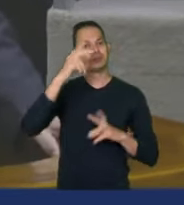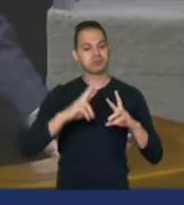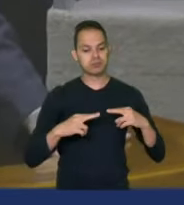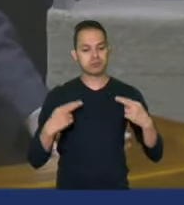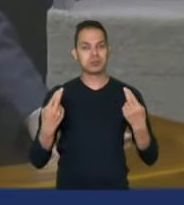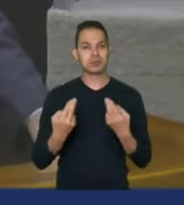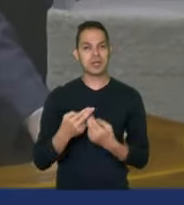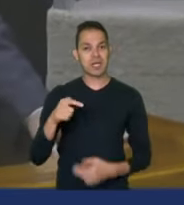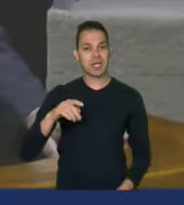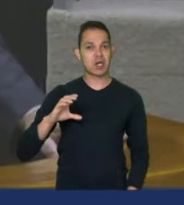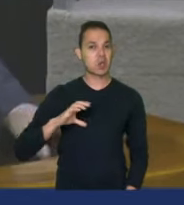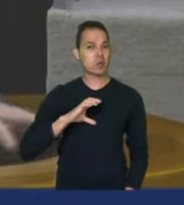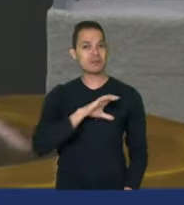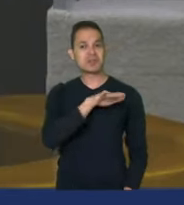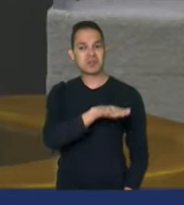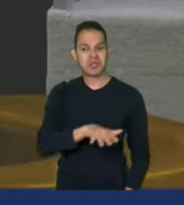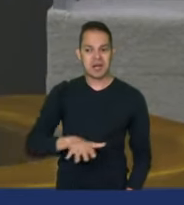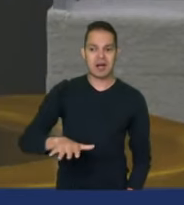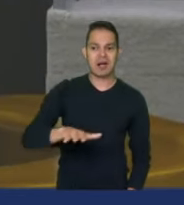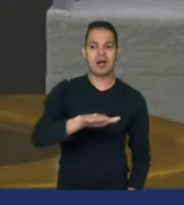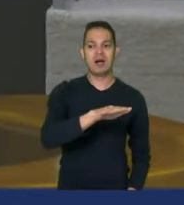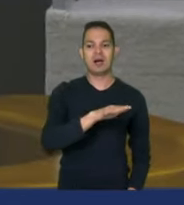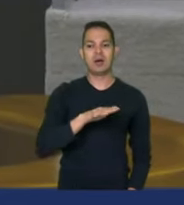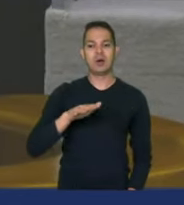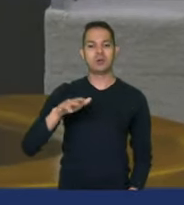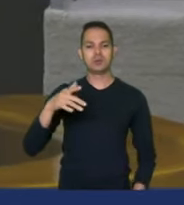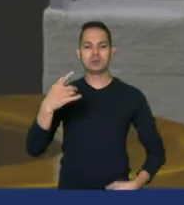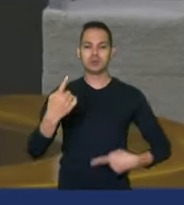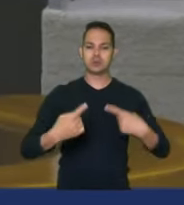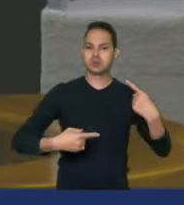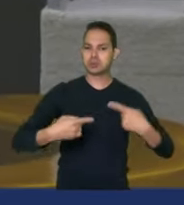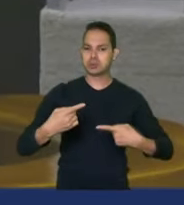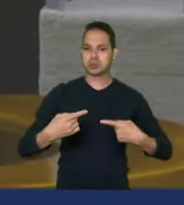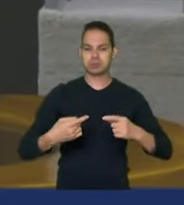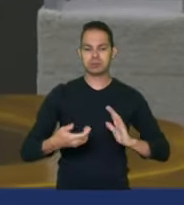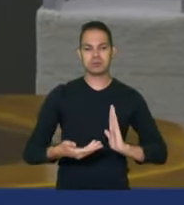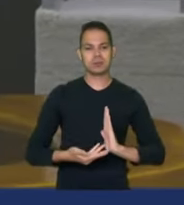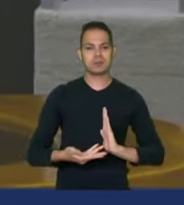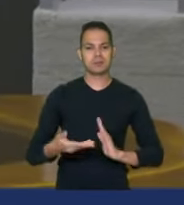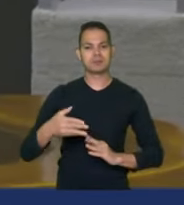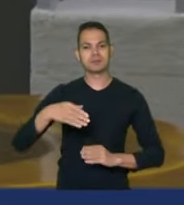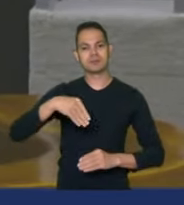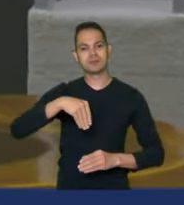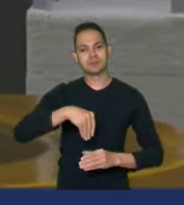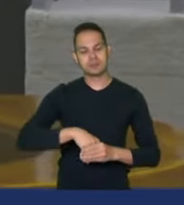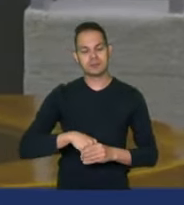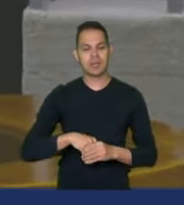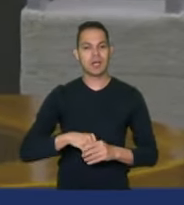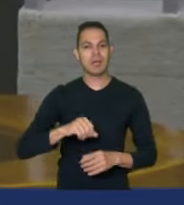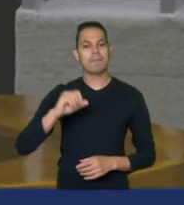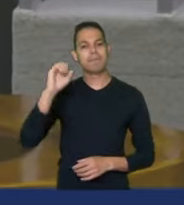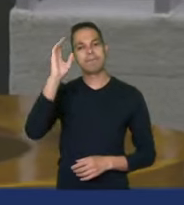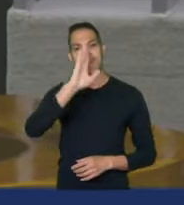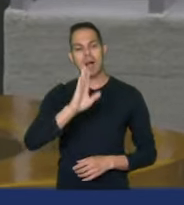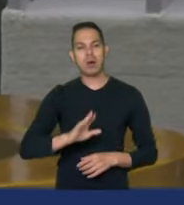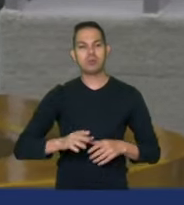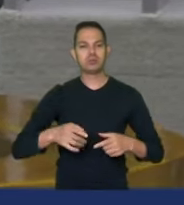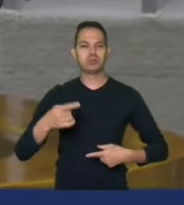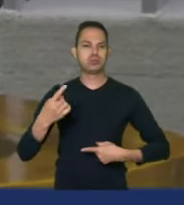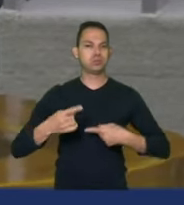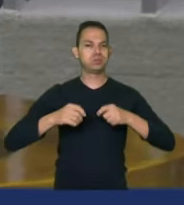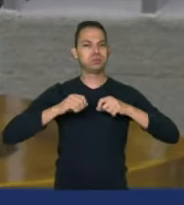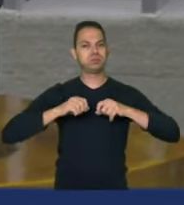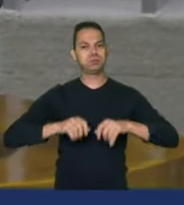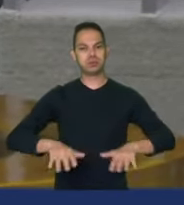geral. Trazer esse debate para a Câmara Federal, para o Brasil, para o povo